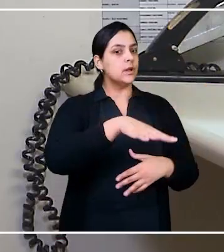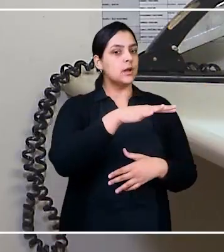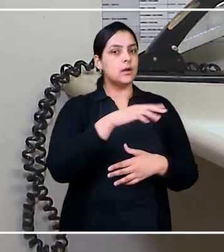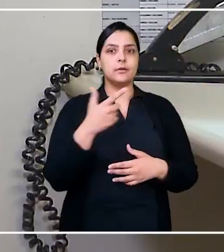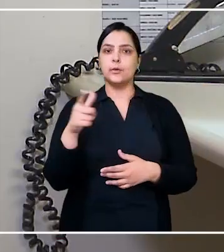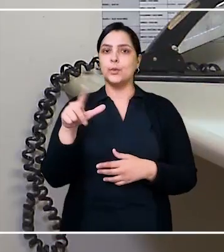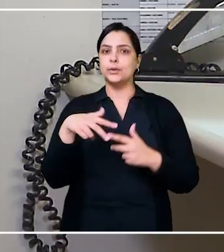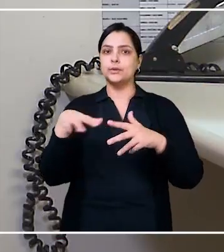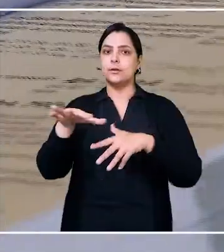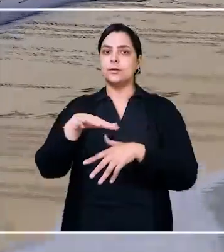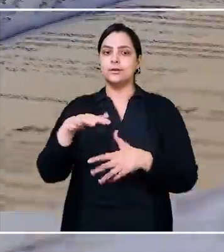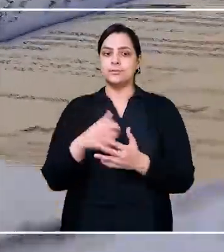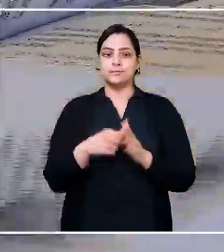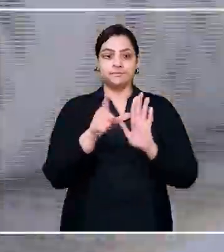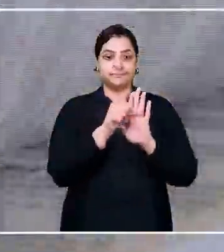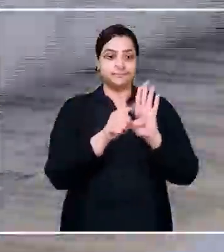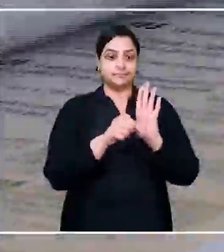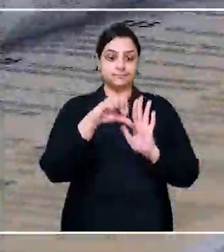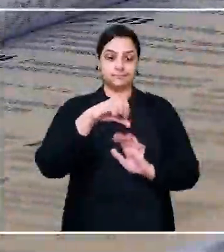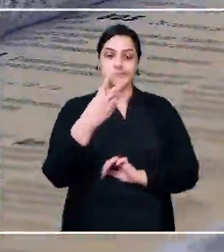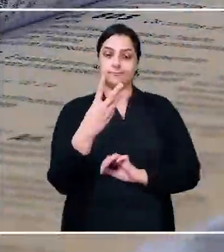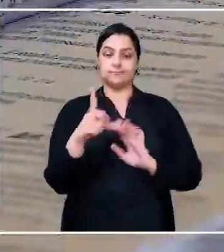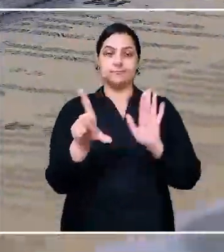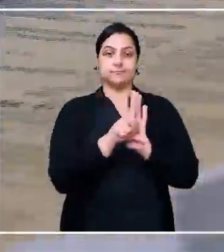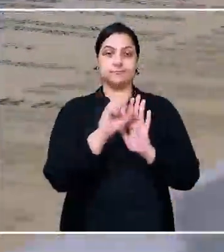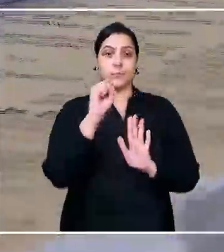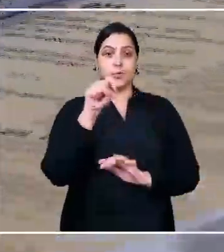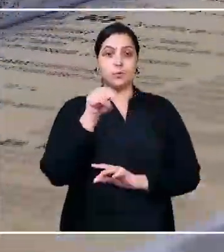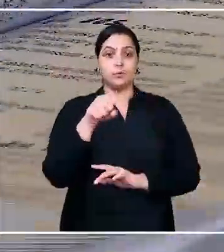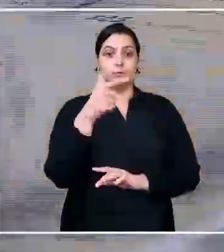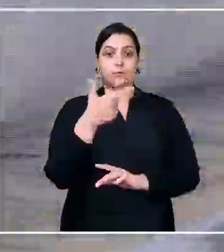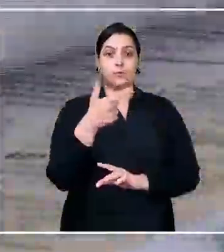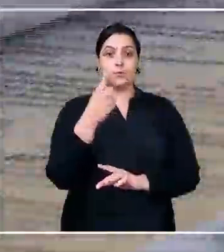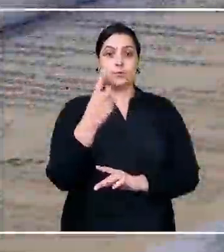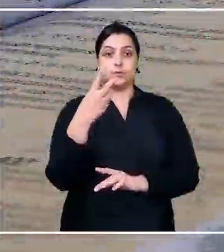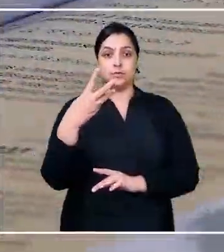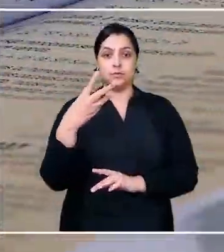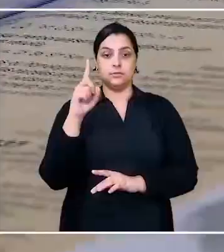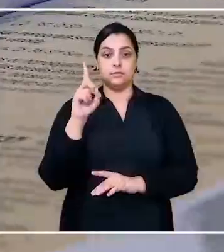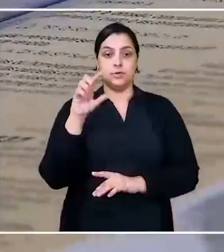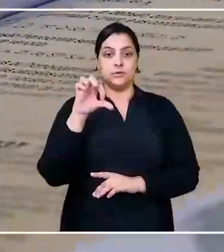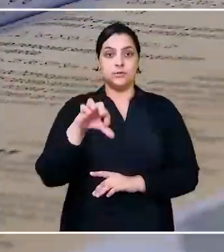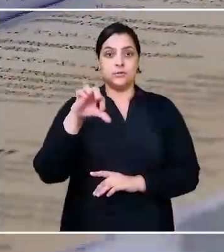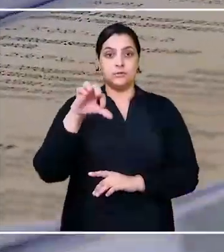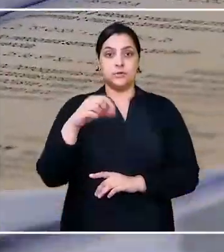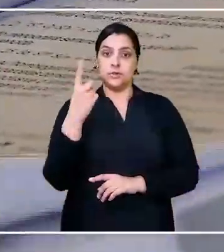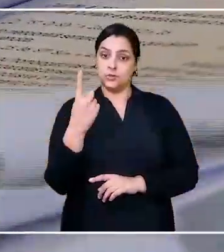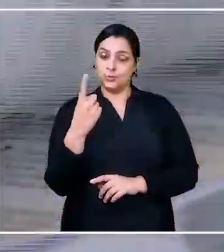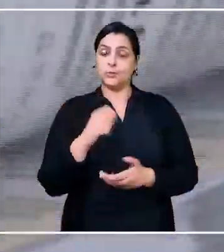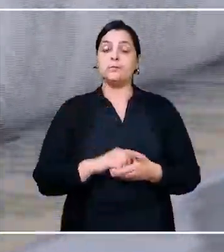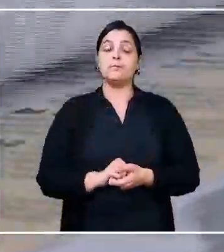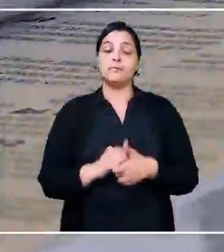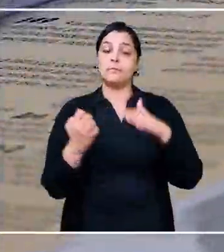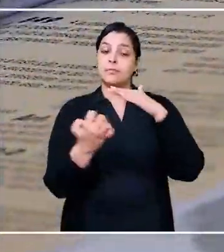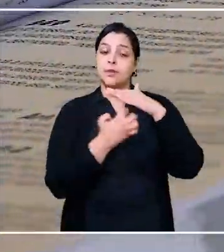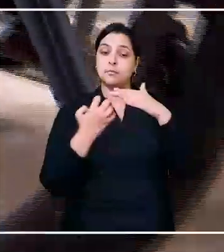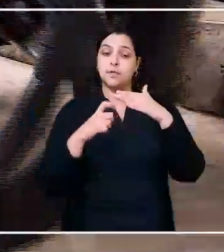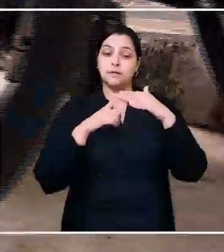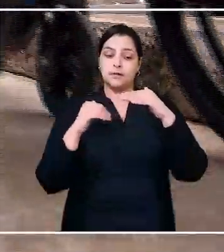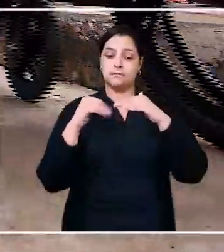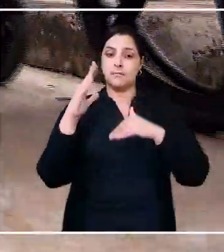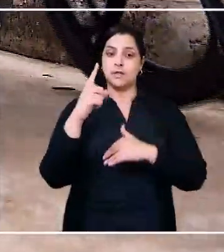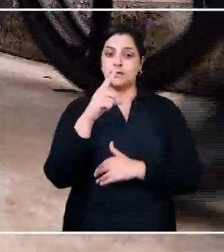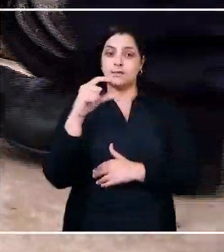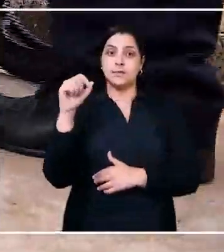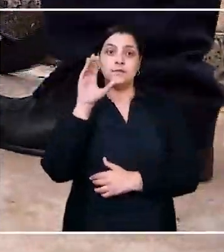posso ir para outra área de acordo com o artigo 93 da lei 8213 de 1991